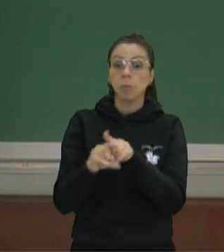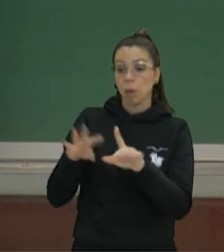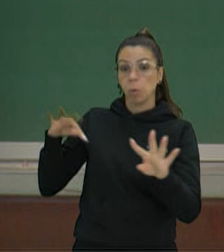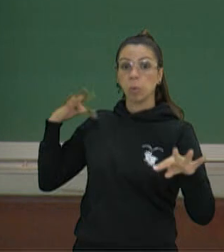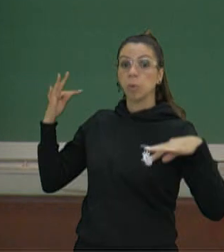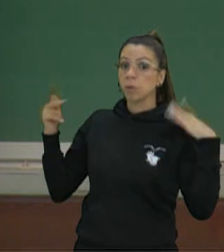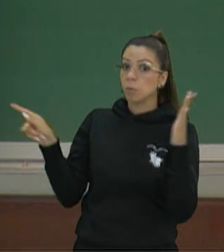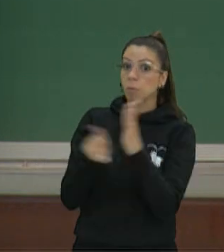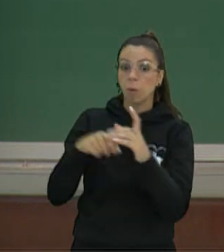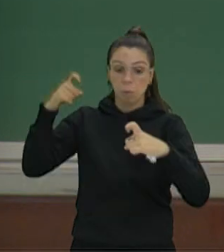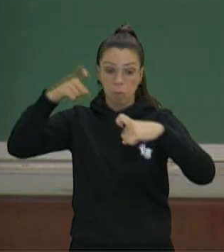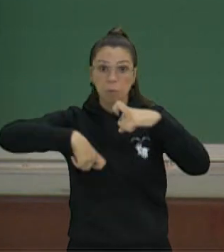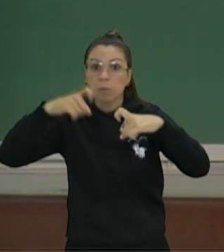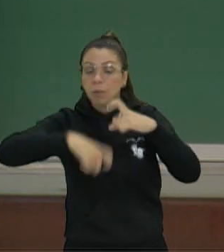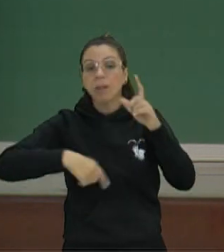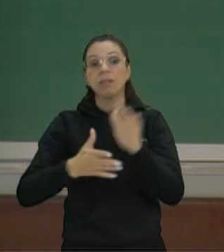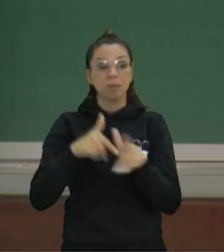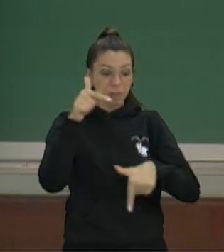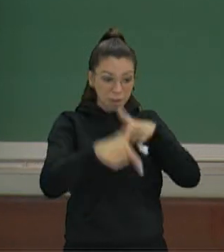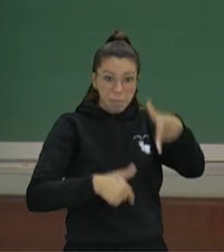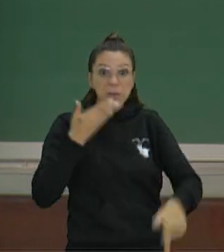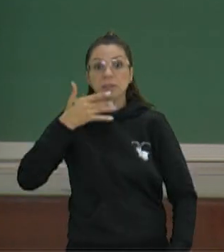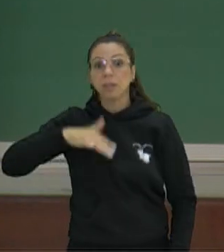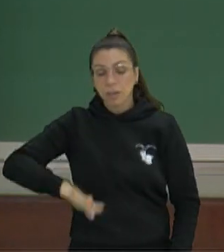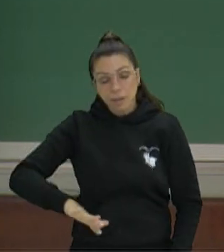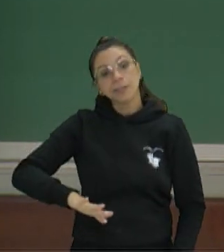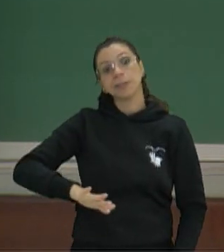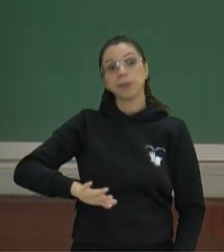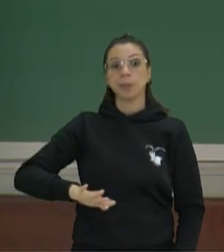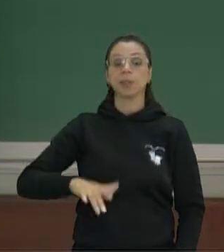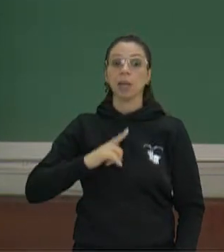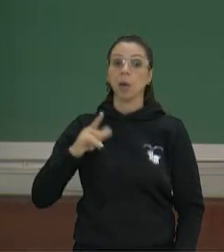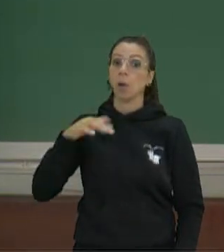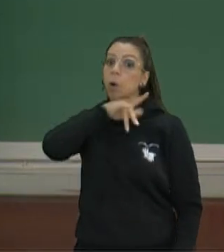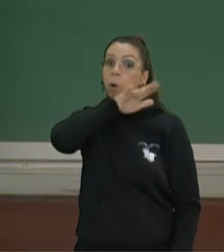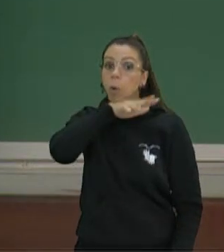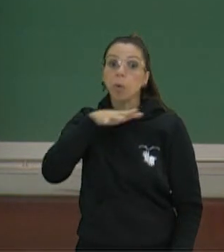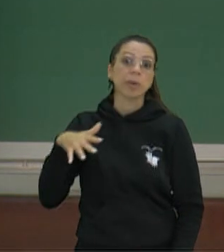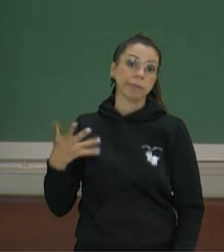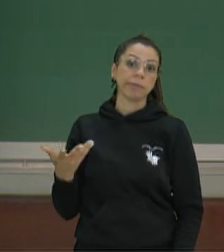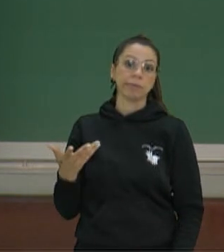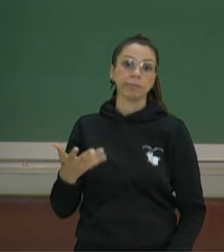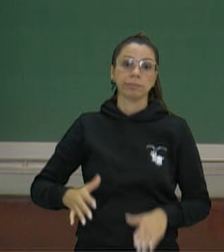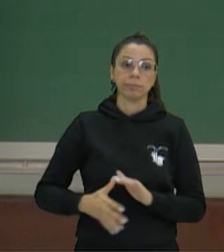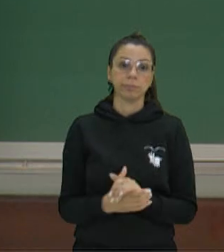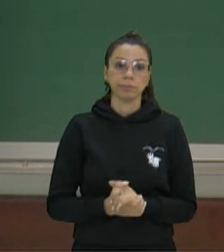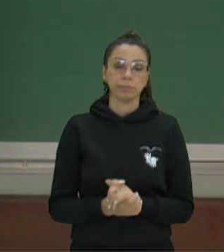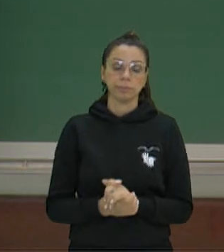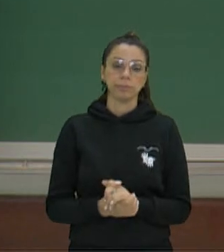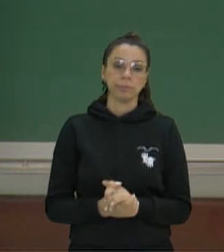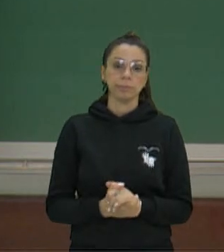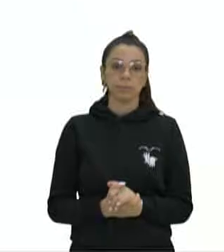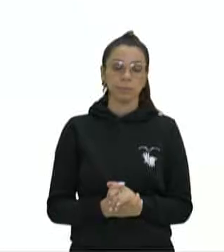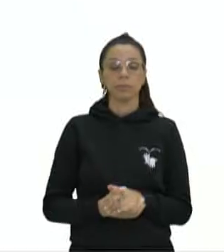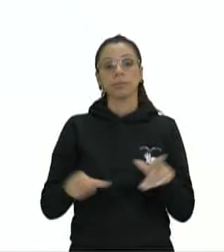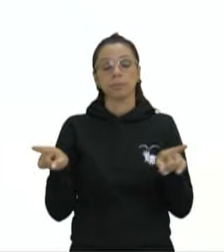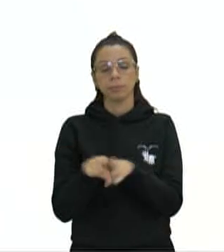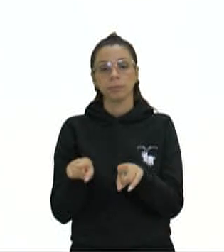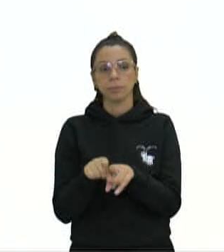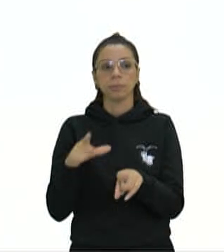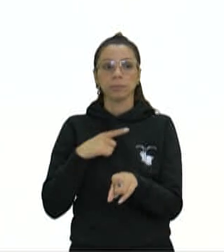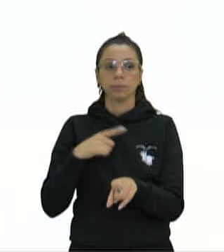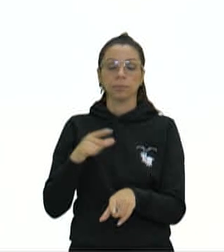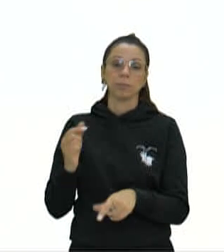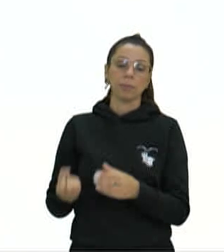e exploração do trabalho infantil, que eram menos viáveis antes dessa globalização. Ao evidenciarem as